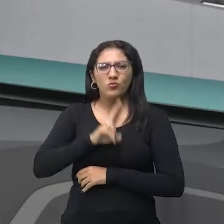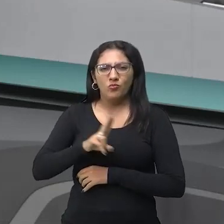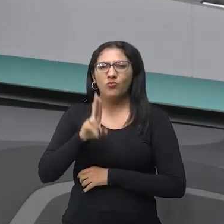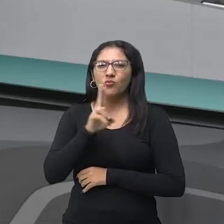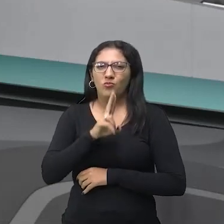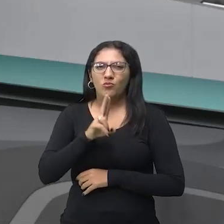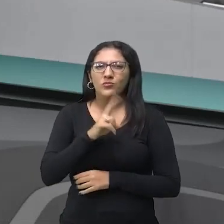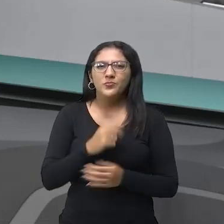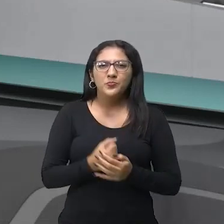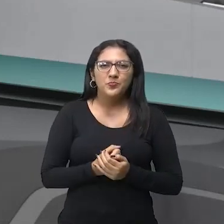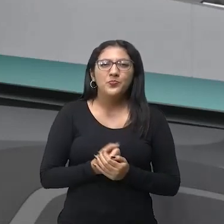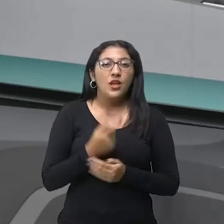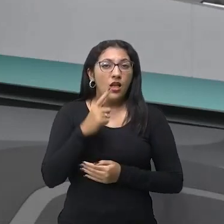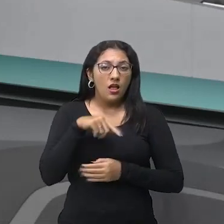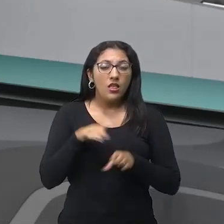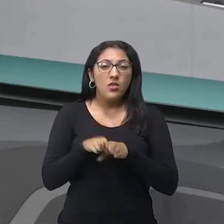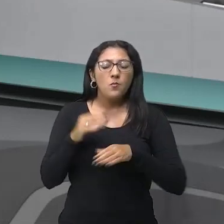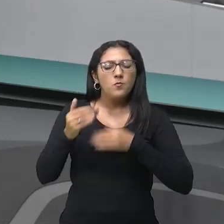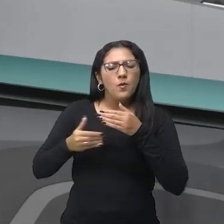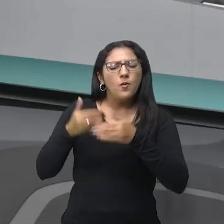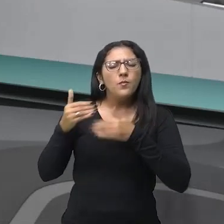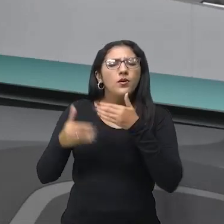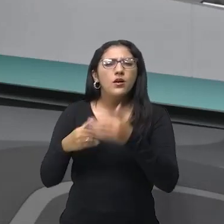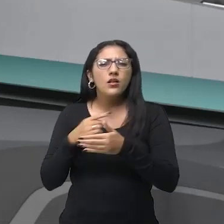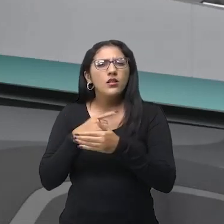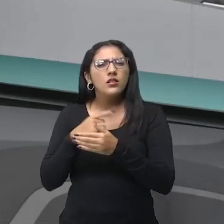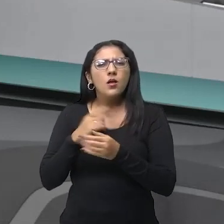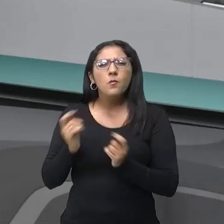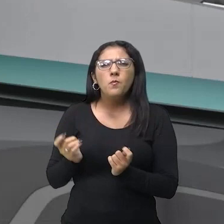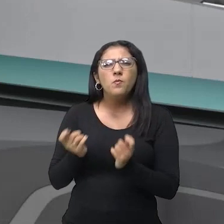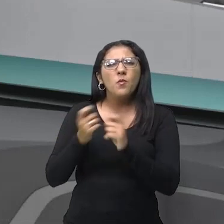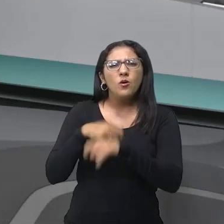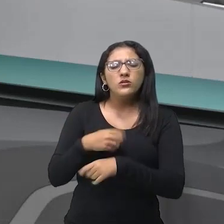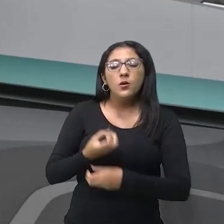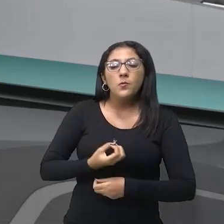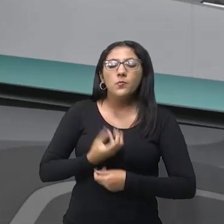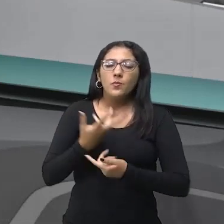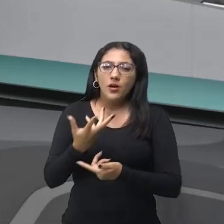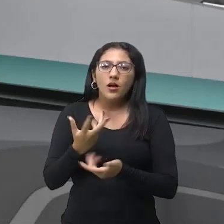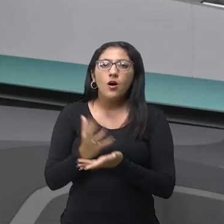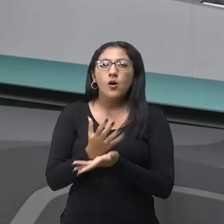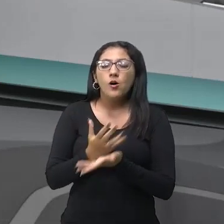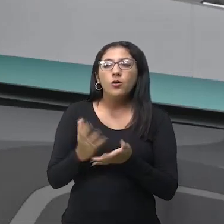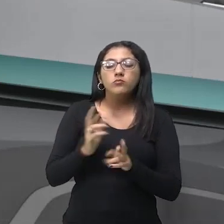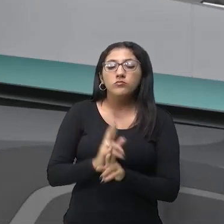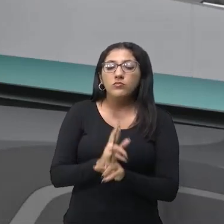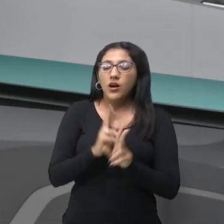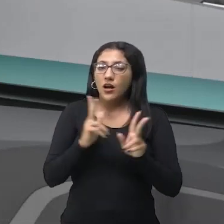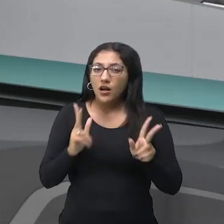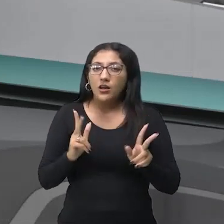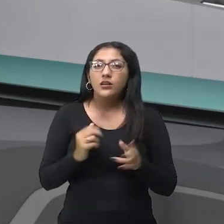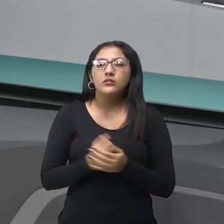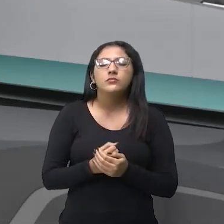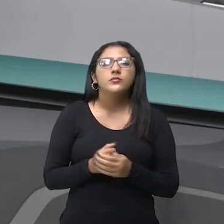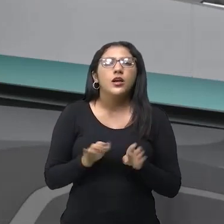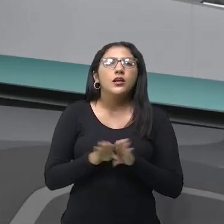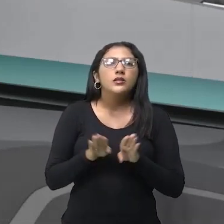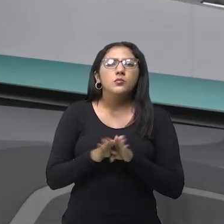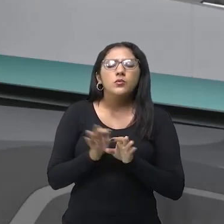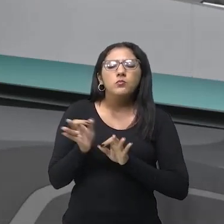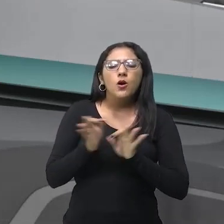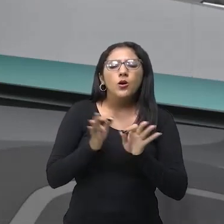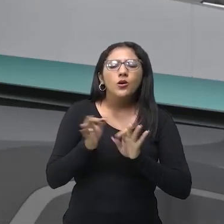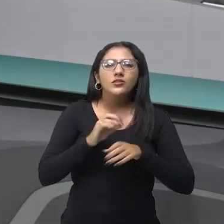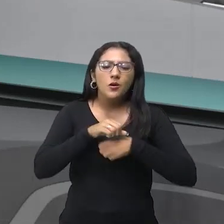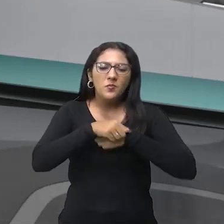dia. E, nesse processo, a gente pode expressar coisas diferentes, construir aquilo que nós chamamos